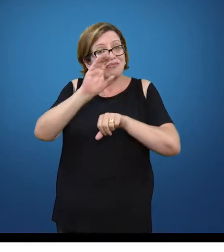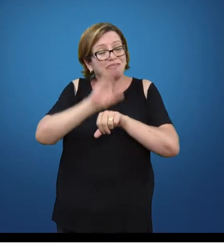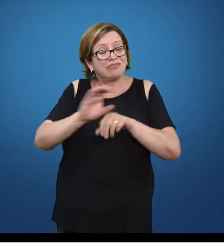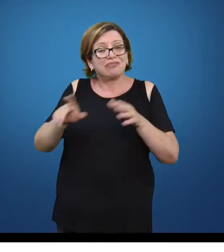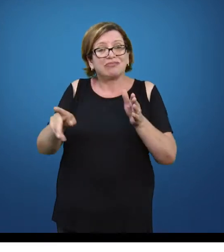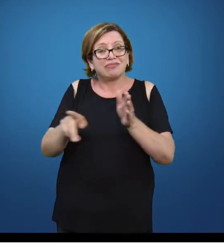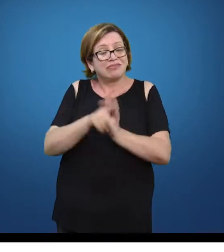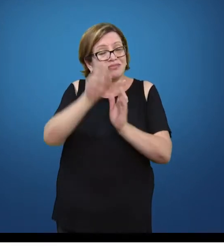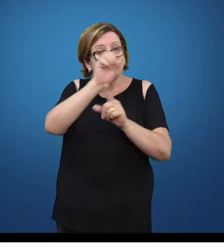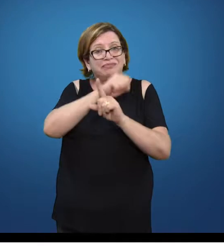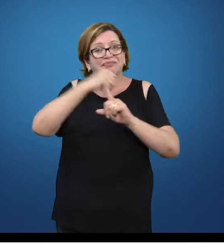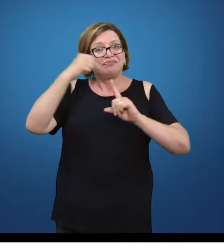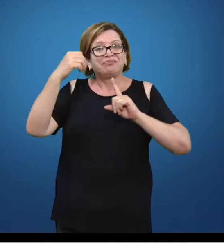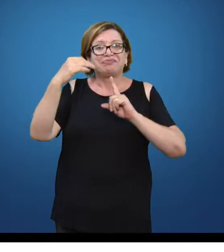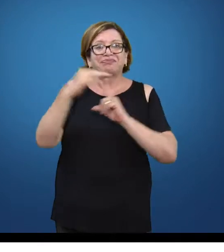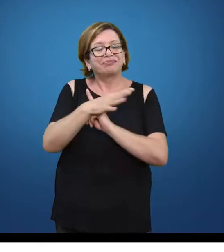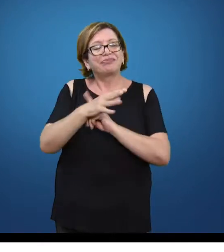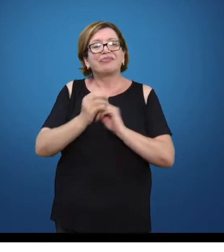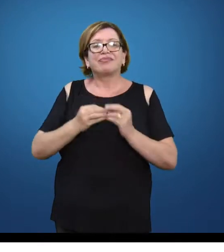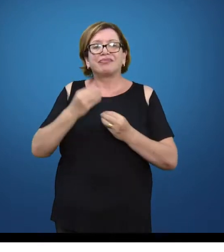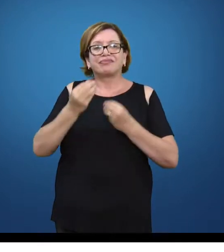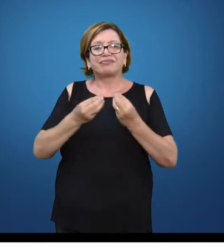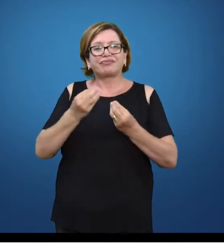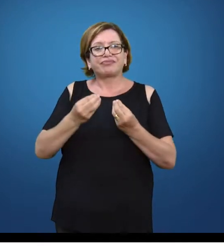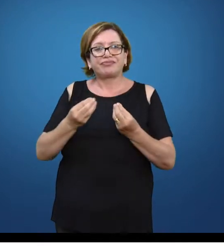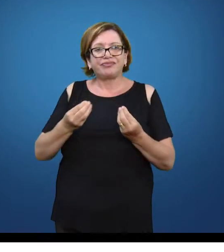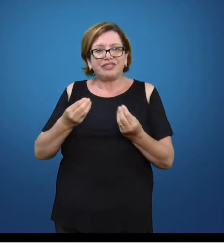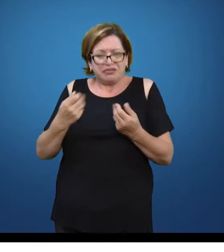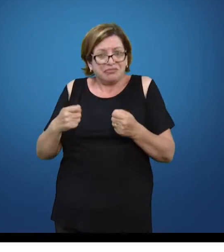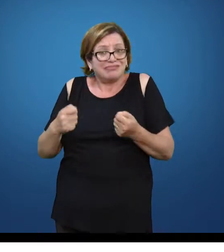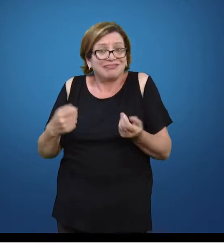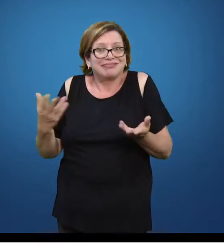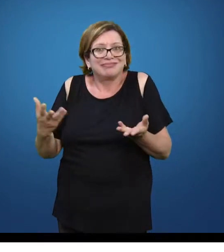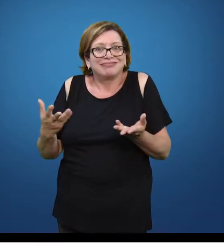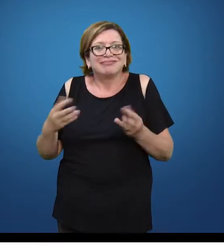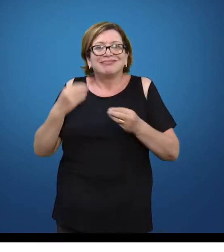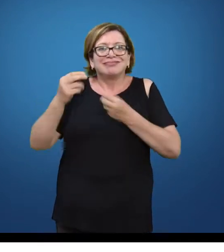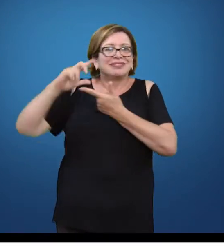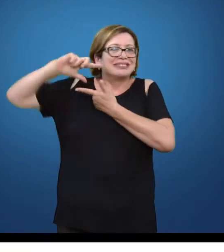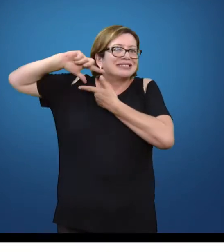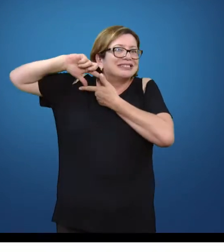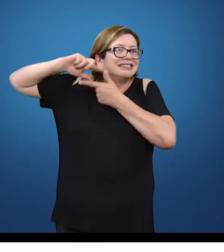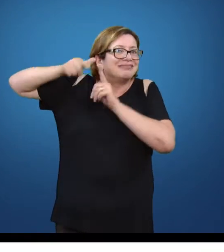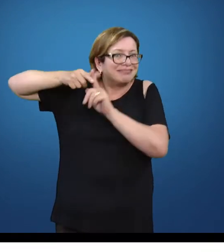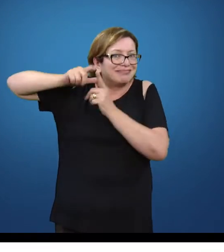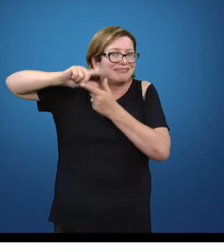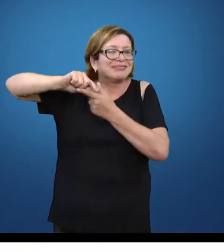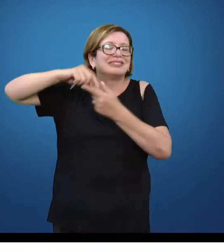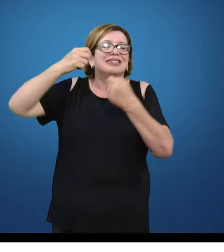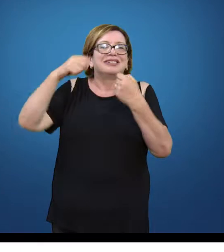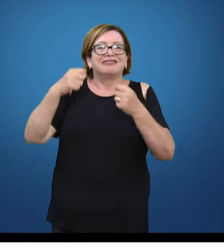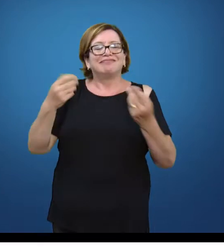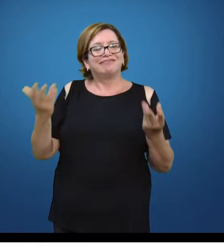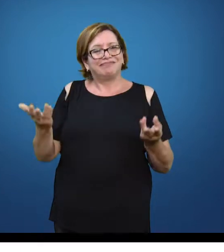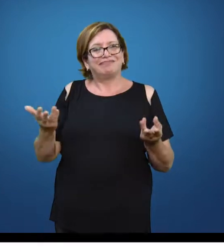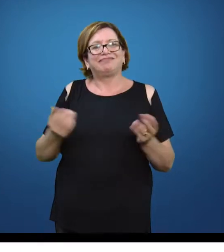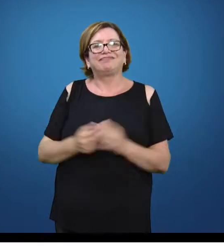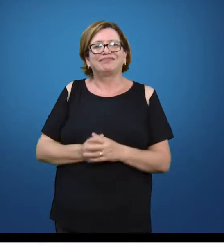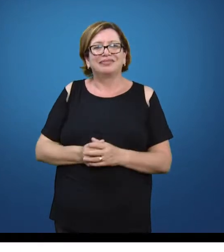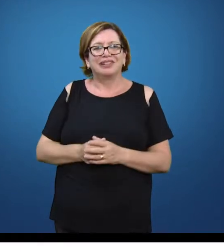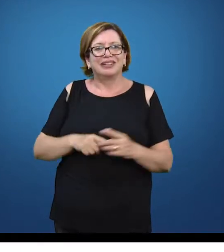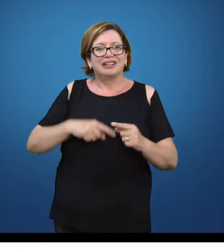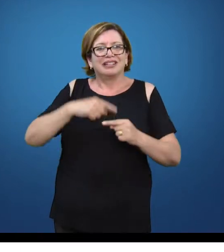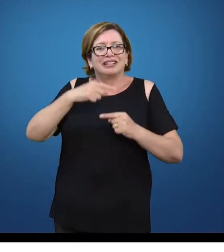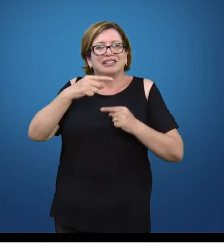daquela sociedade, naquele momento, emergia daquela forma, necessitava desse tipo de